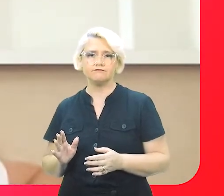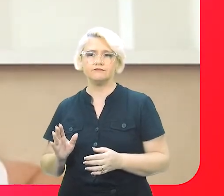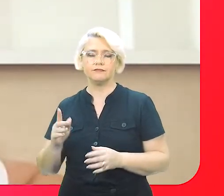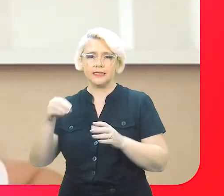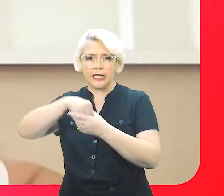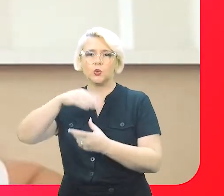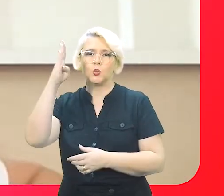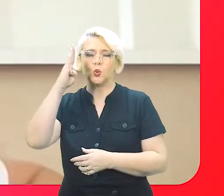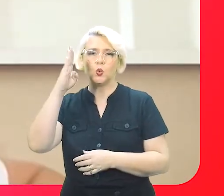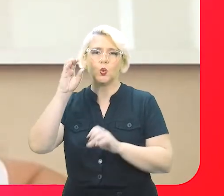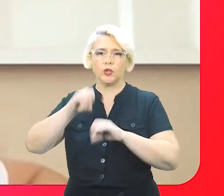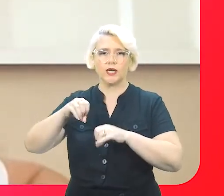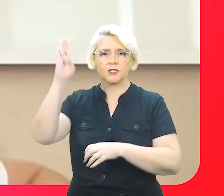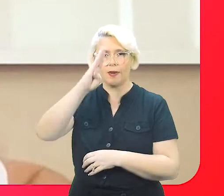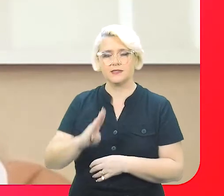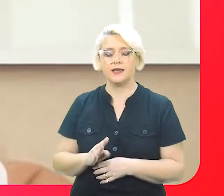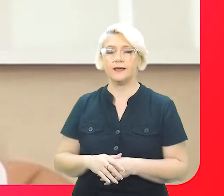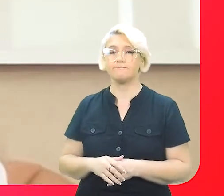educação brasileira.